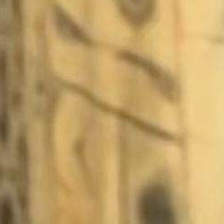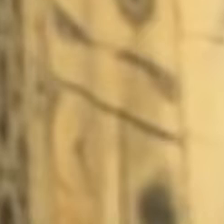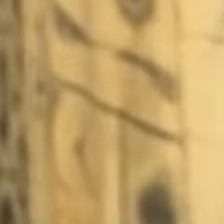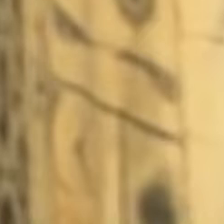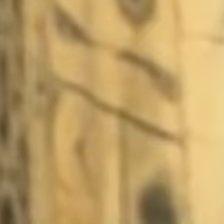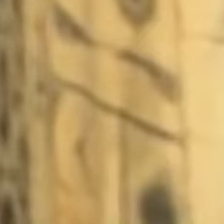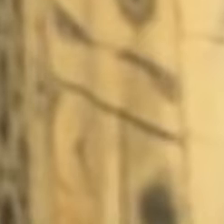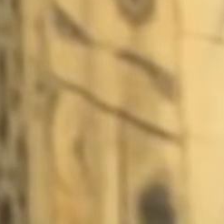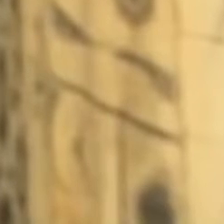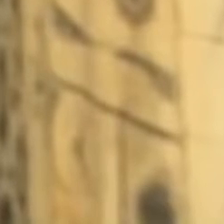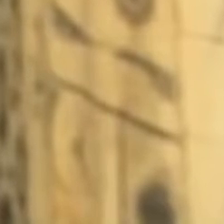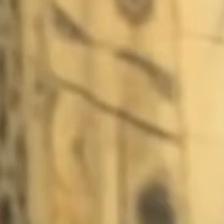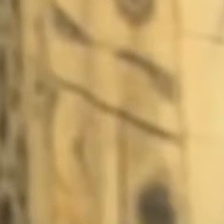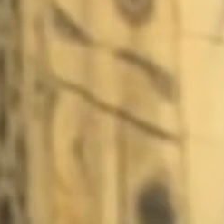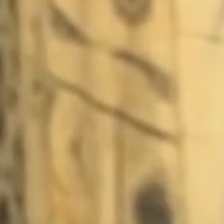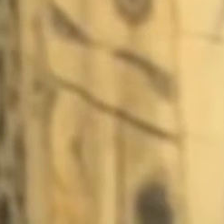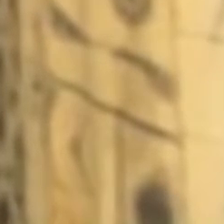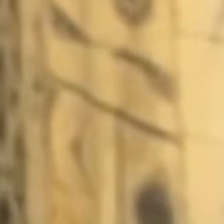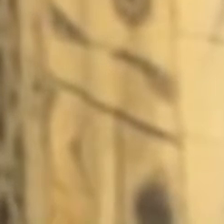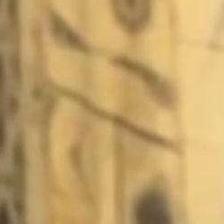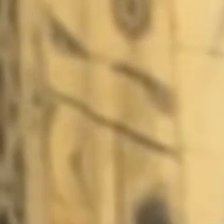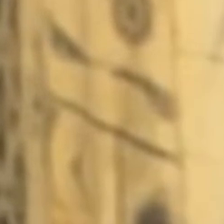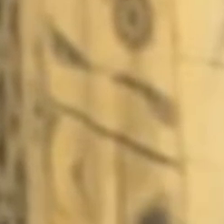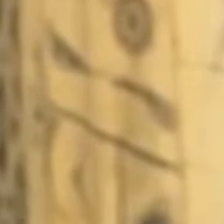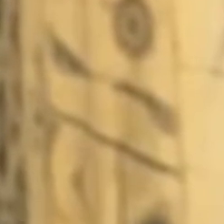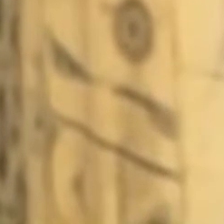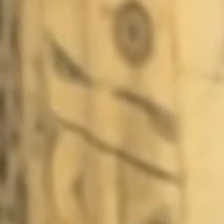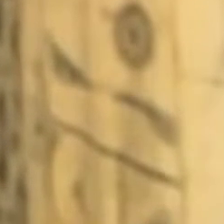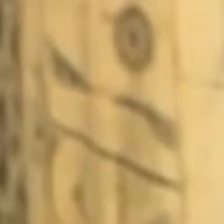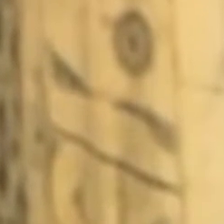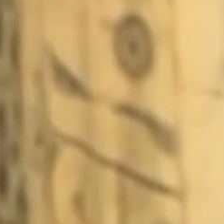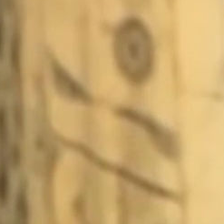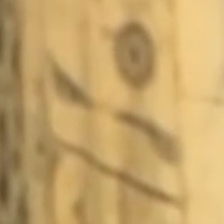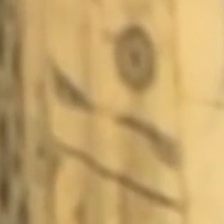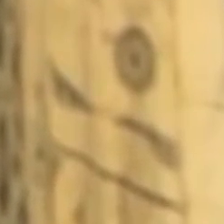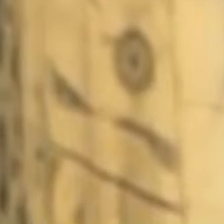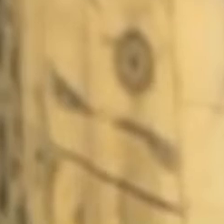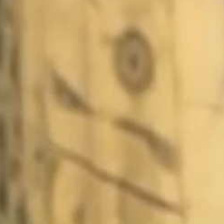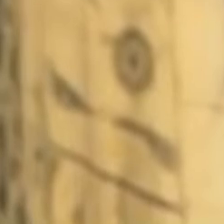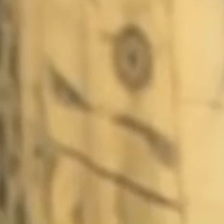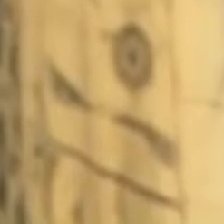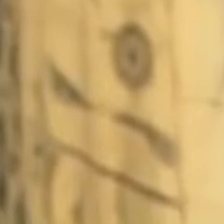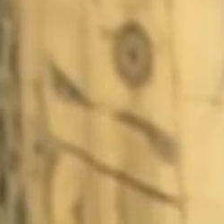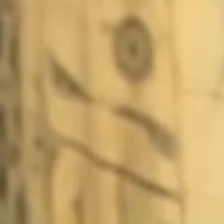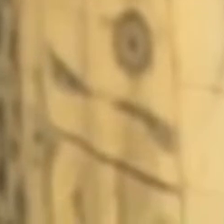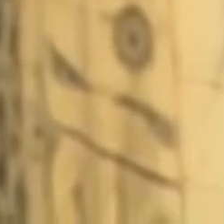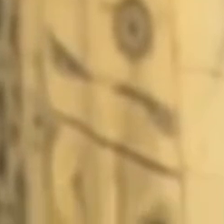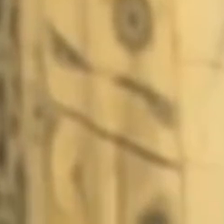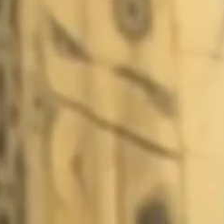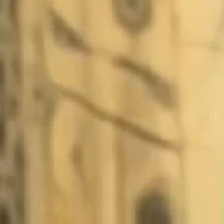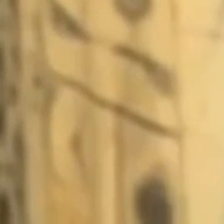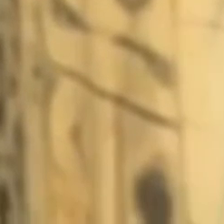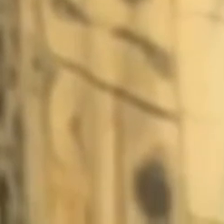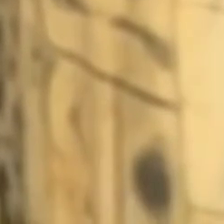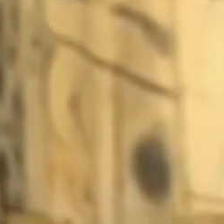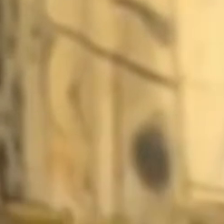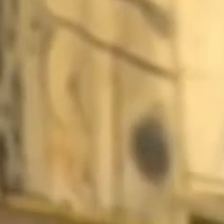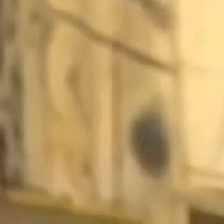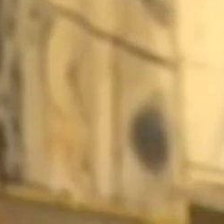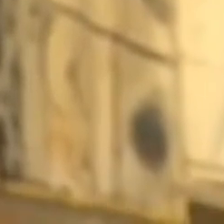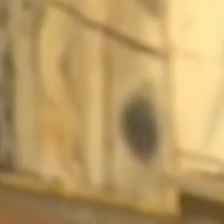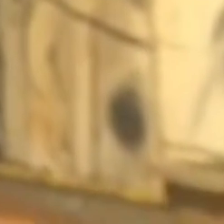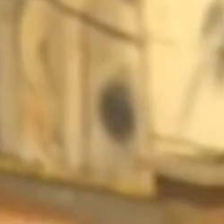projeto que vocês vão poder conhecer aí, se fizer uma Orquestra Tambores de Aço, vocês vão ver a gente tocando em muitos lugares do Brasil, tocando com Gil, tocando na